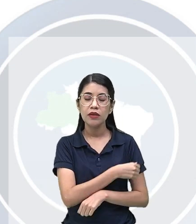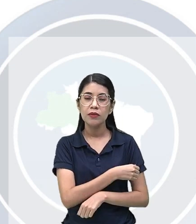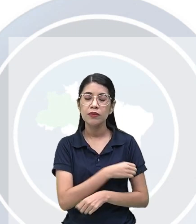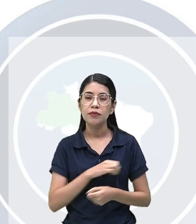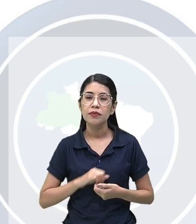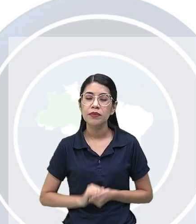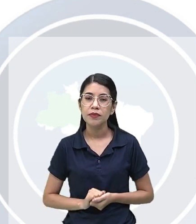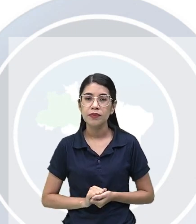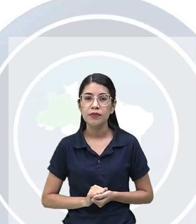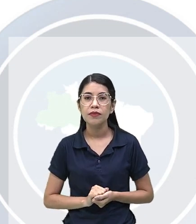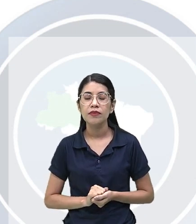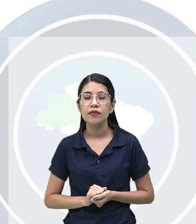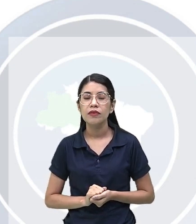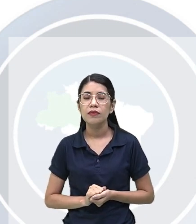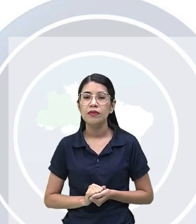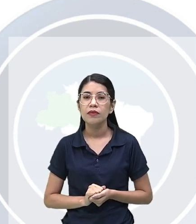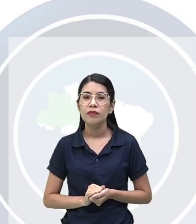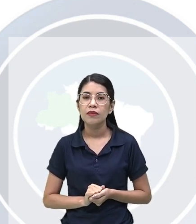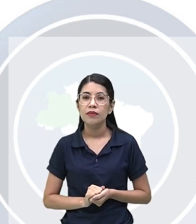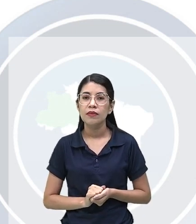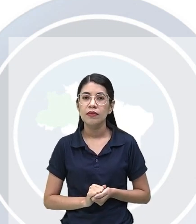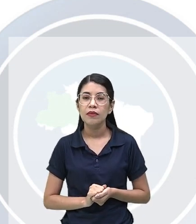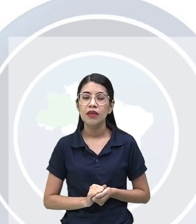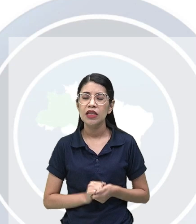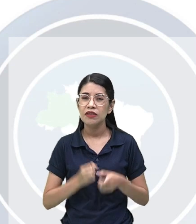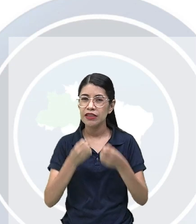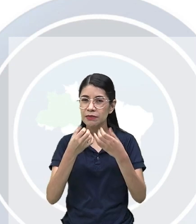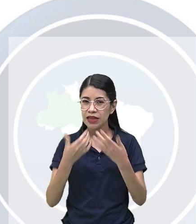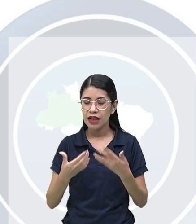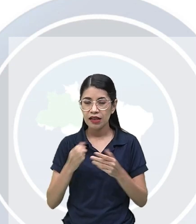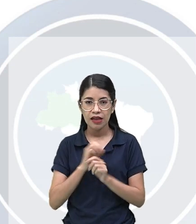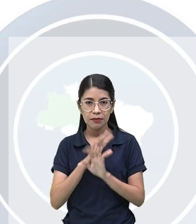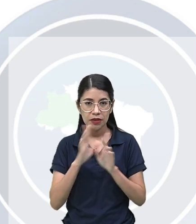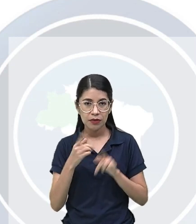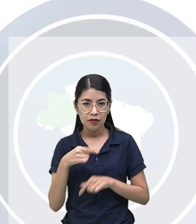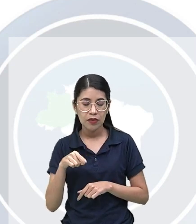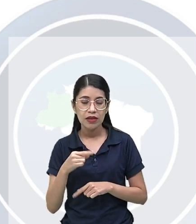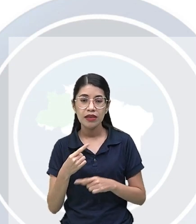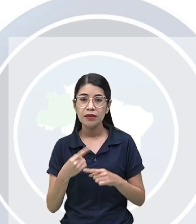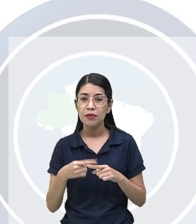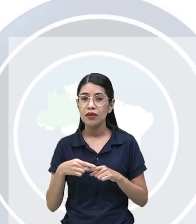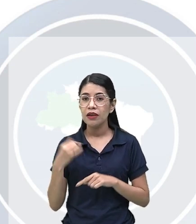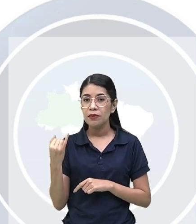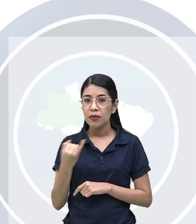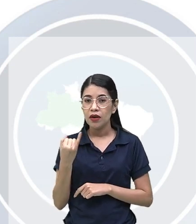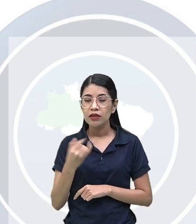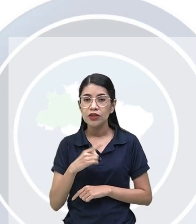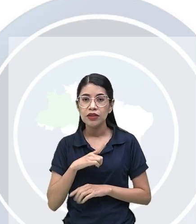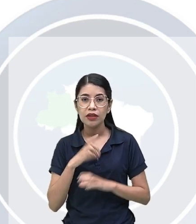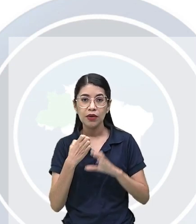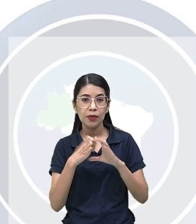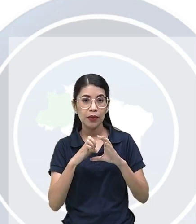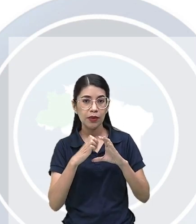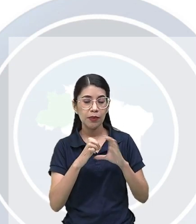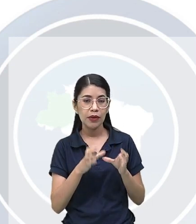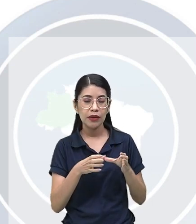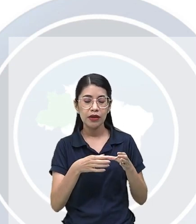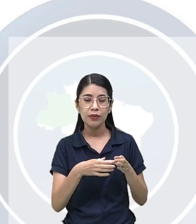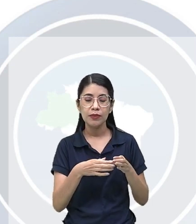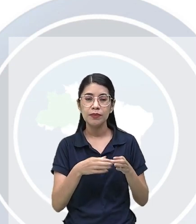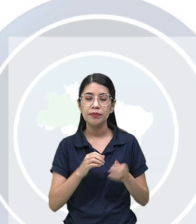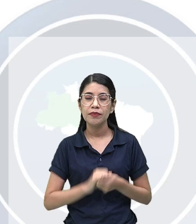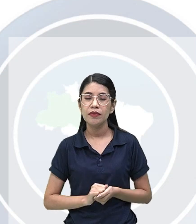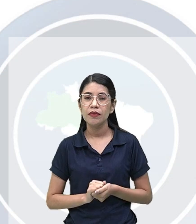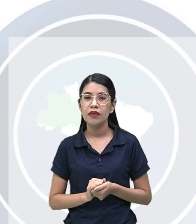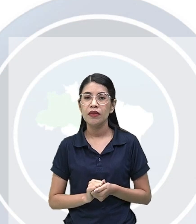gente vamos frisar bastante para vocês a importância desse e-mail, né? A gente terminou, como eu